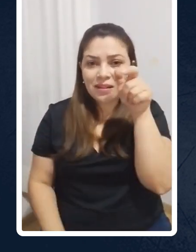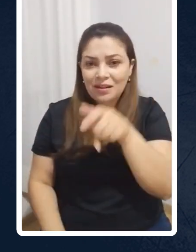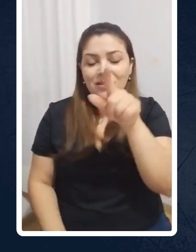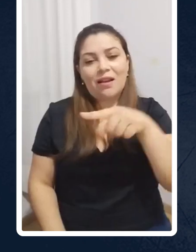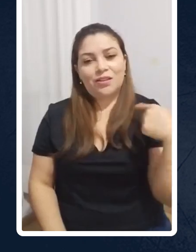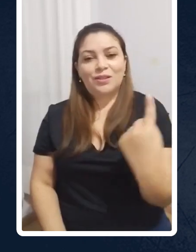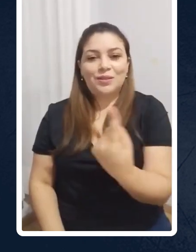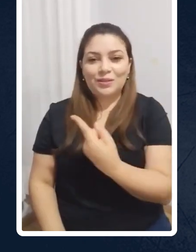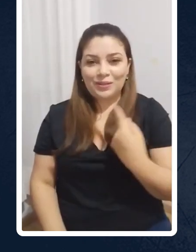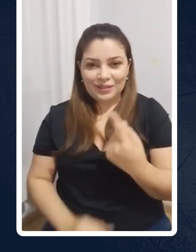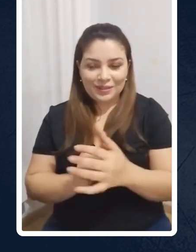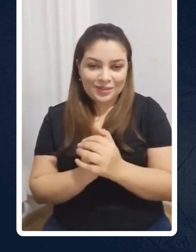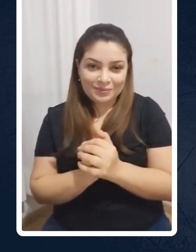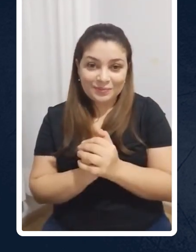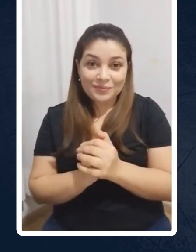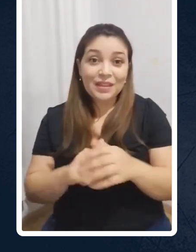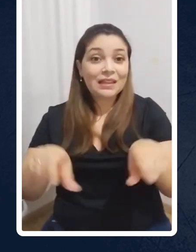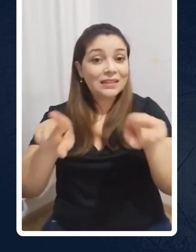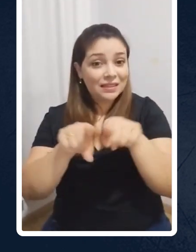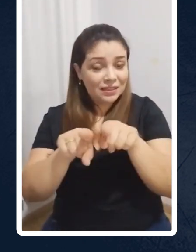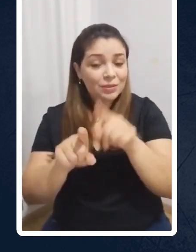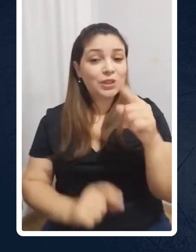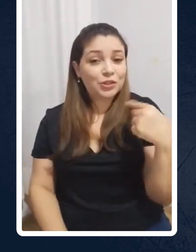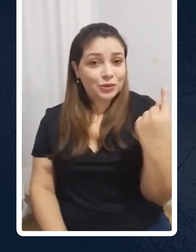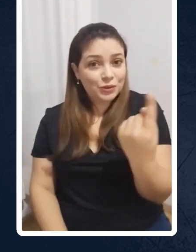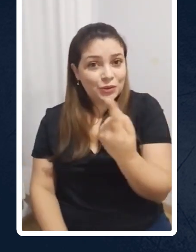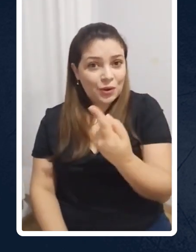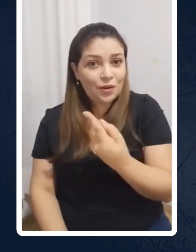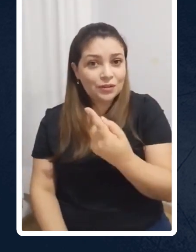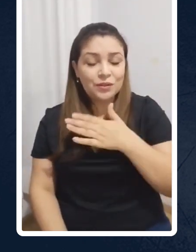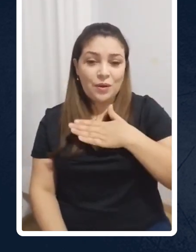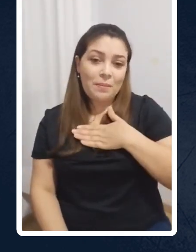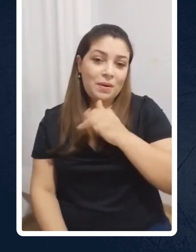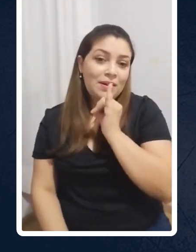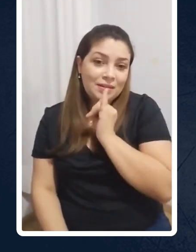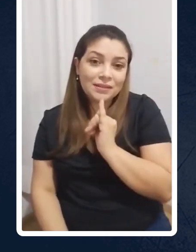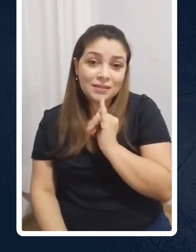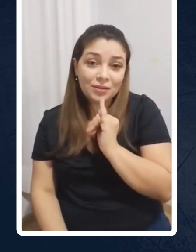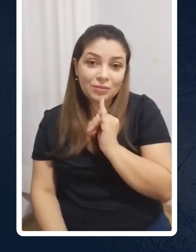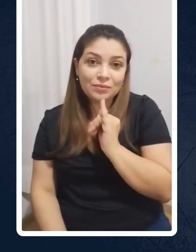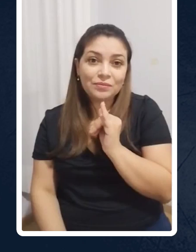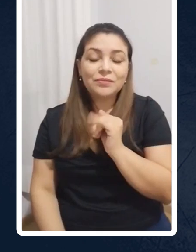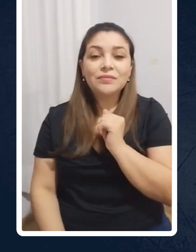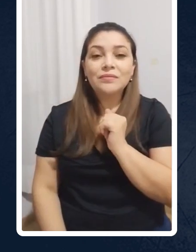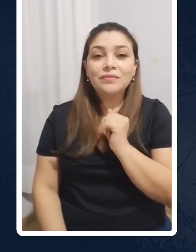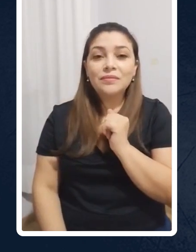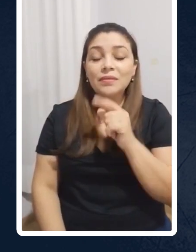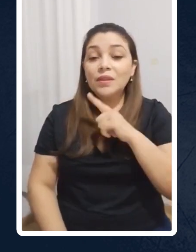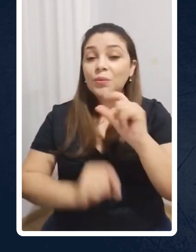E nesse nossa, naturalmente, no meu caso, como no cada um de vocês, as coisas